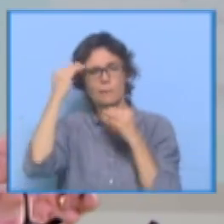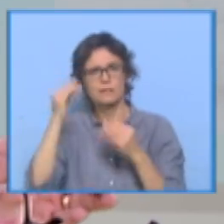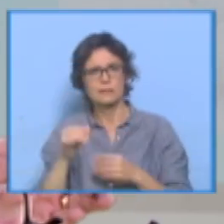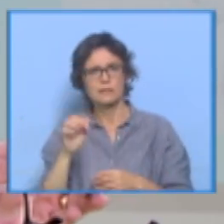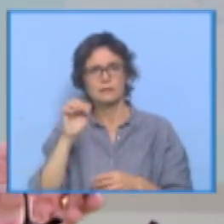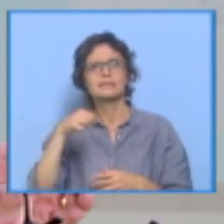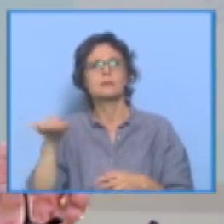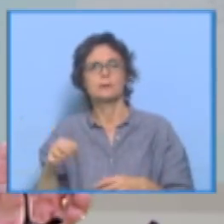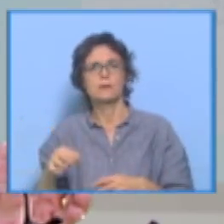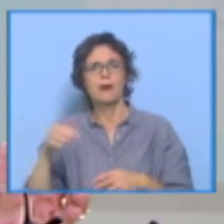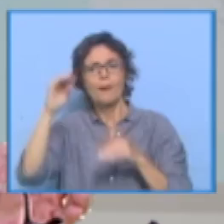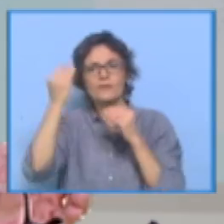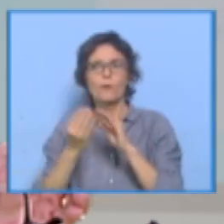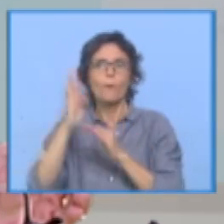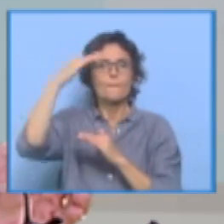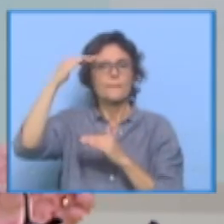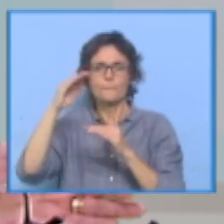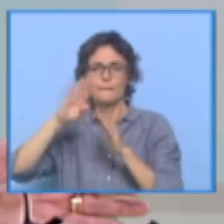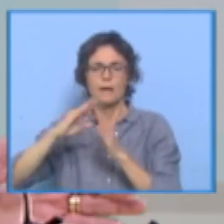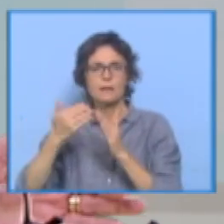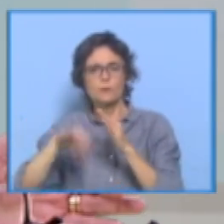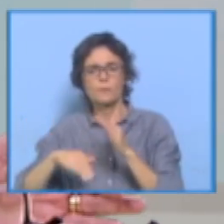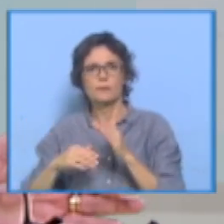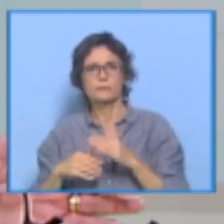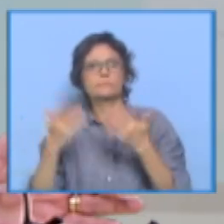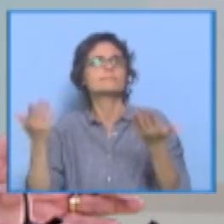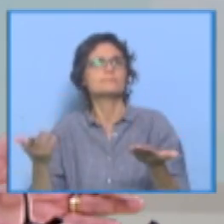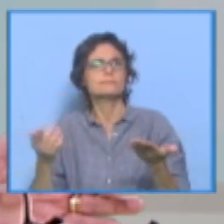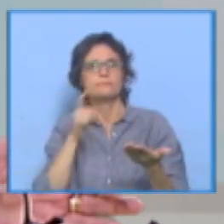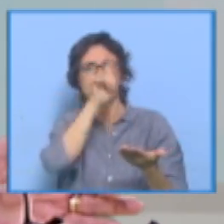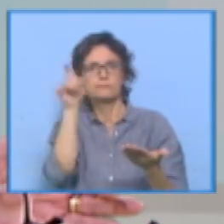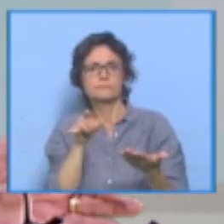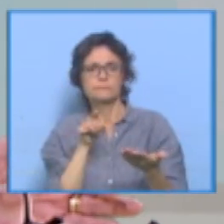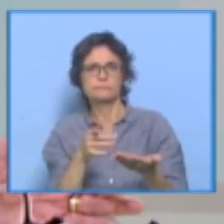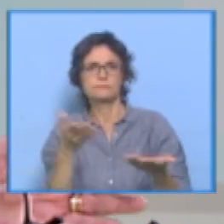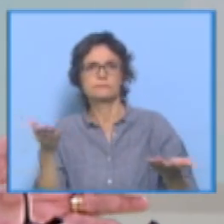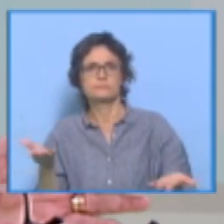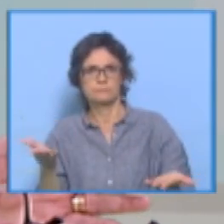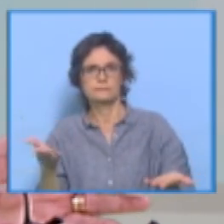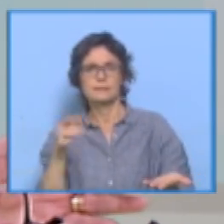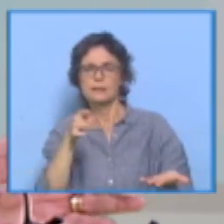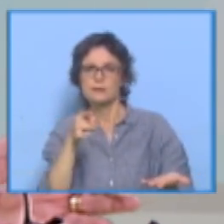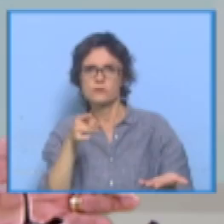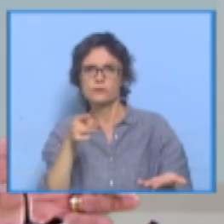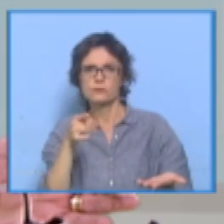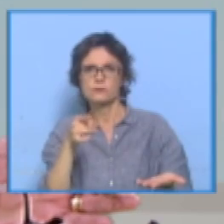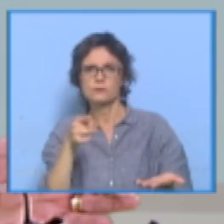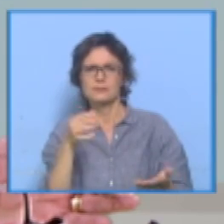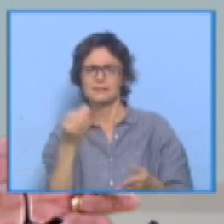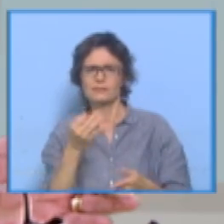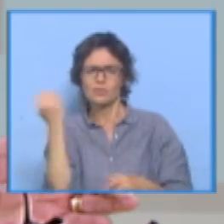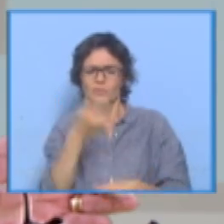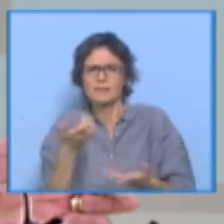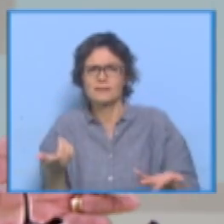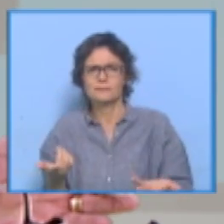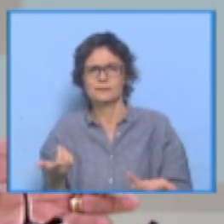podiam. E aprender menos do que podiam, neste preciso momento, é crime de lesa pátria.